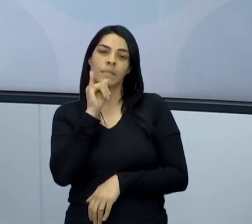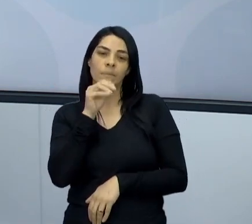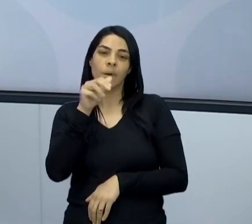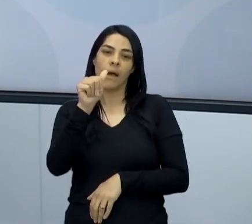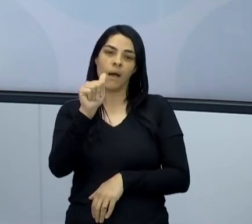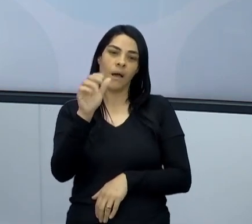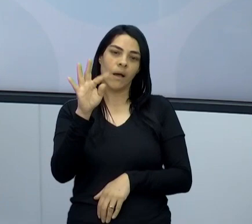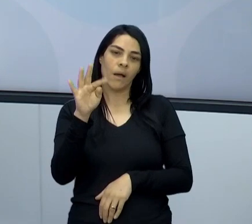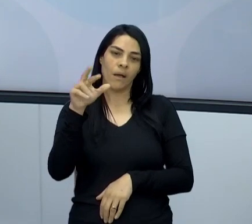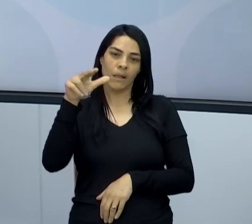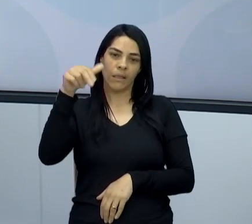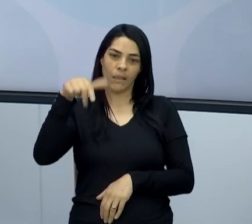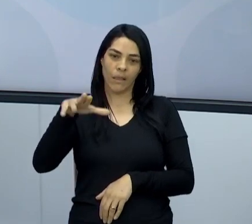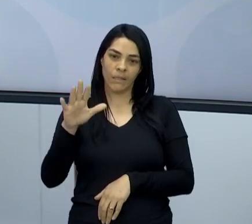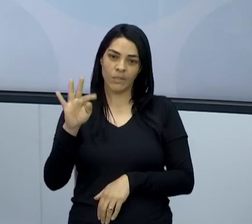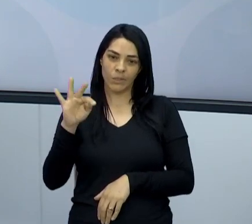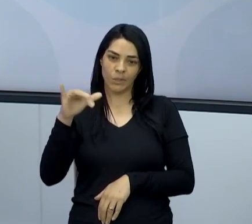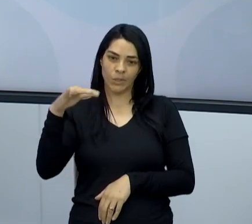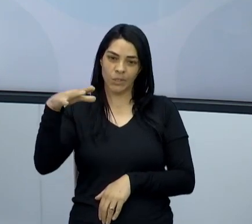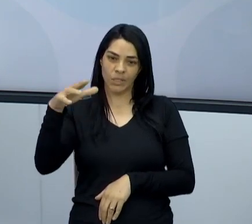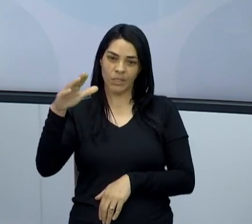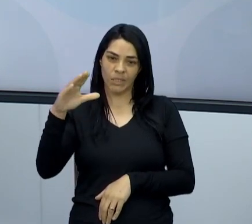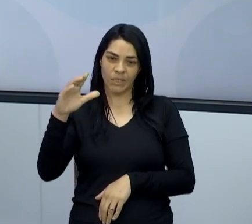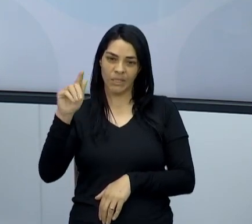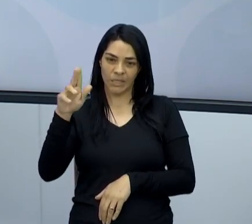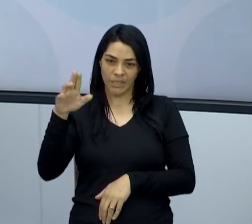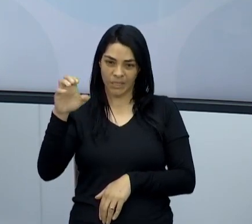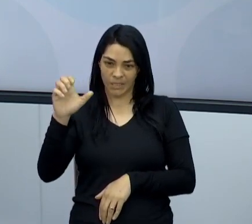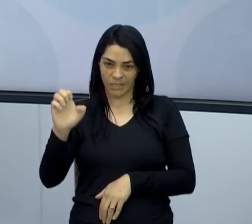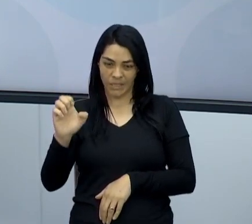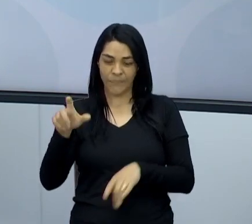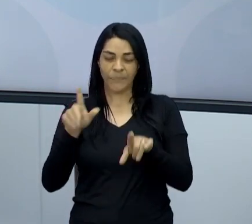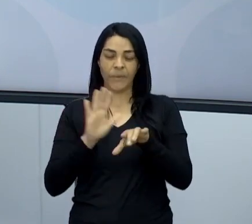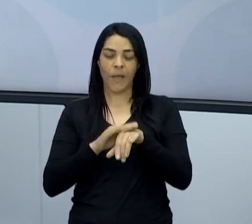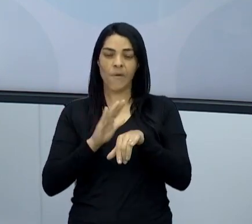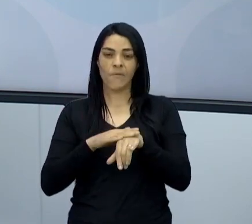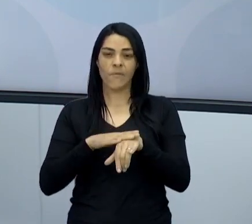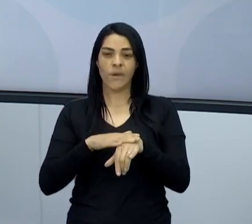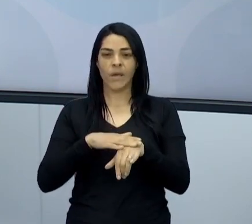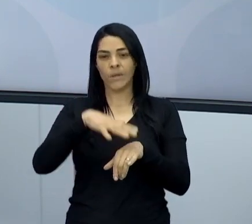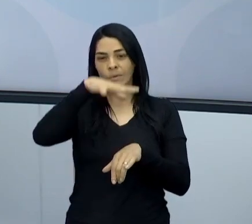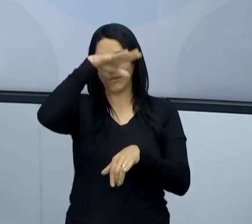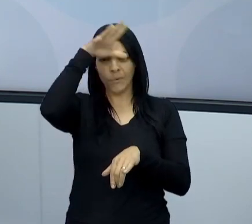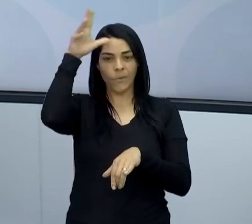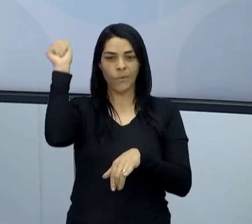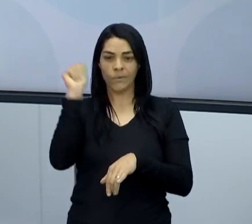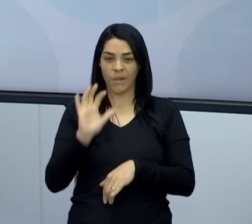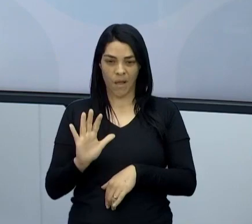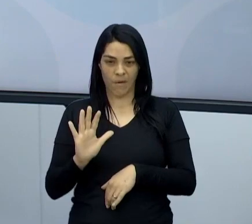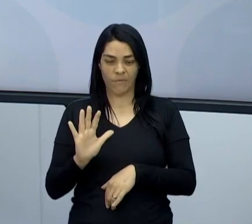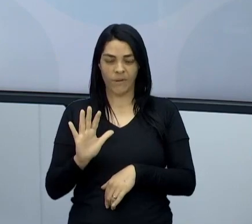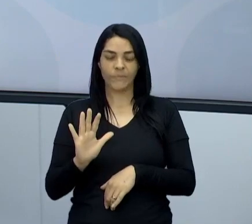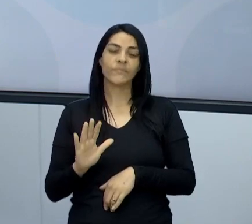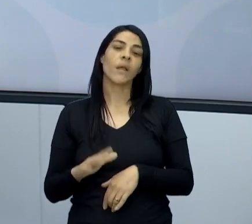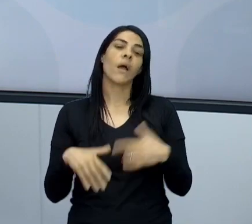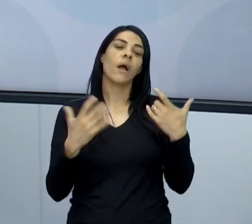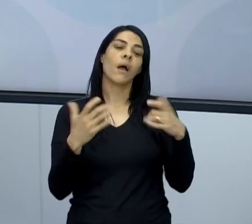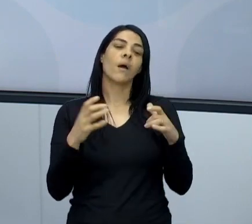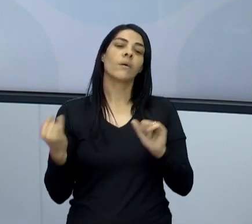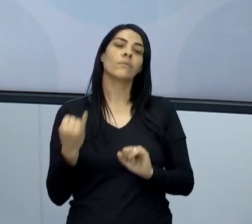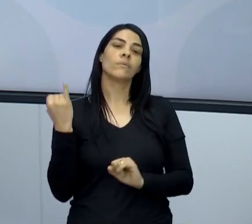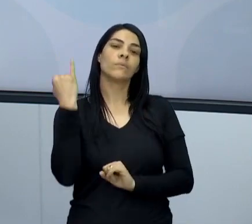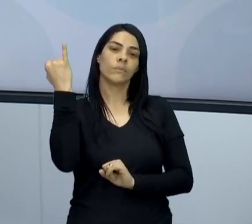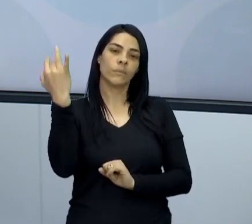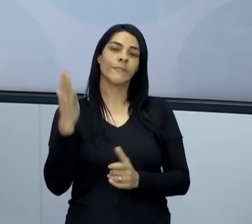filme sensacional, é um filme africano feito na África, certo? E por que isso é importante? O local de fala é importante, falamos isso na última aula